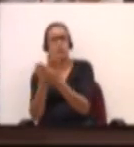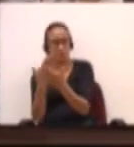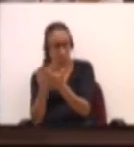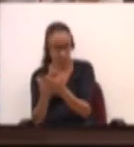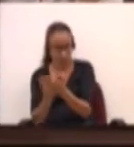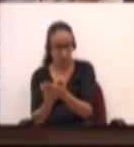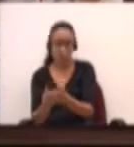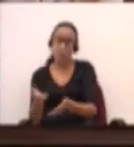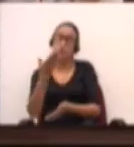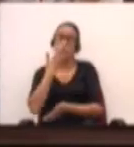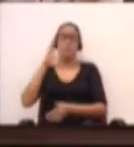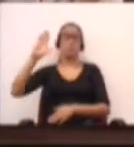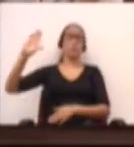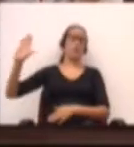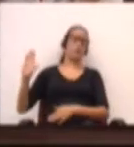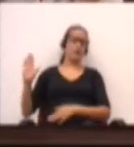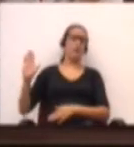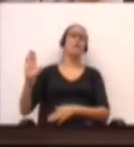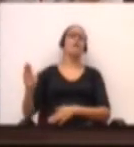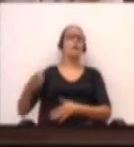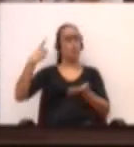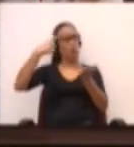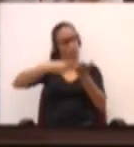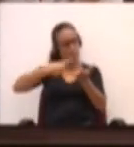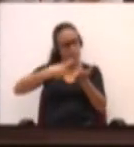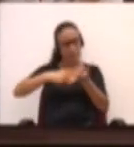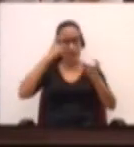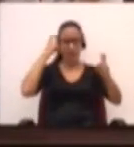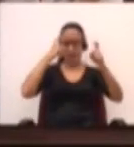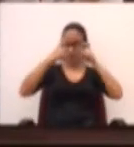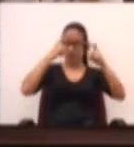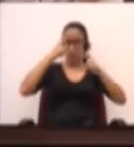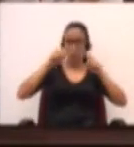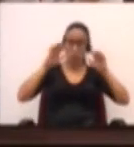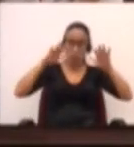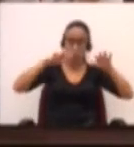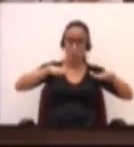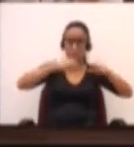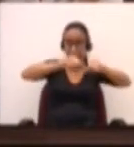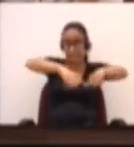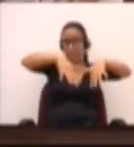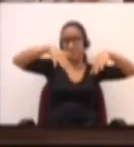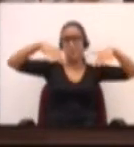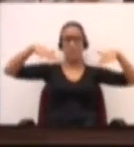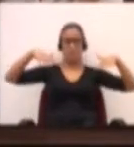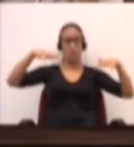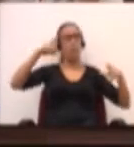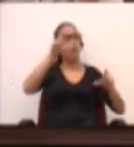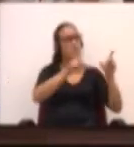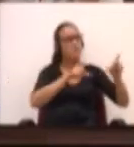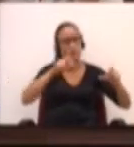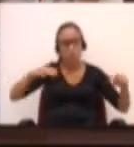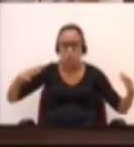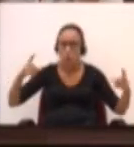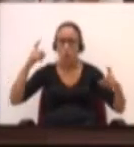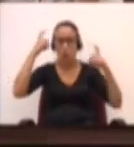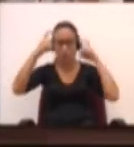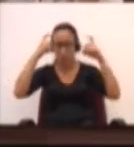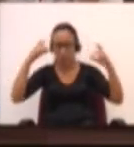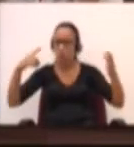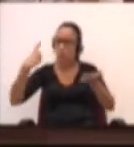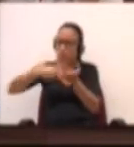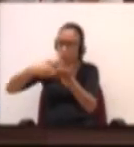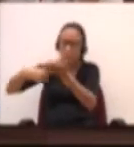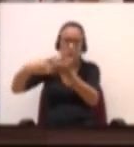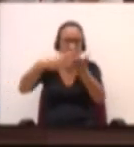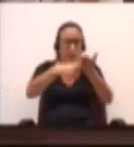pública com a população, com a humanitária e com a prefeitura, especialmente com a população, para tratar desse assunto.